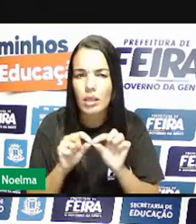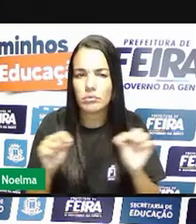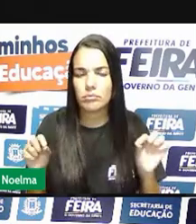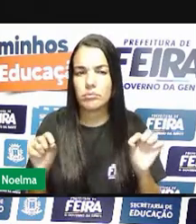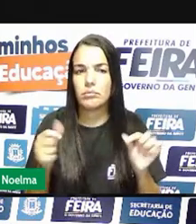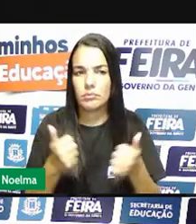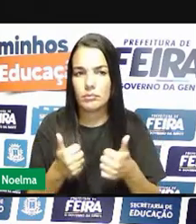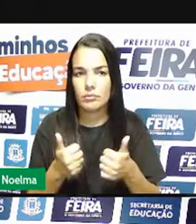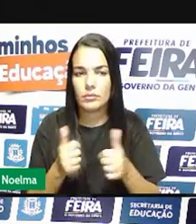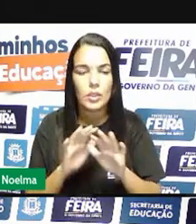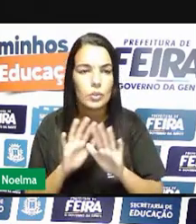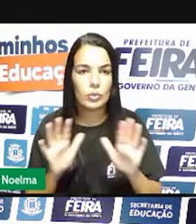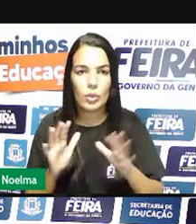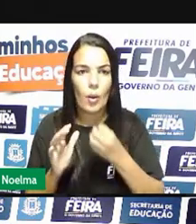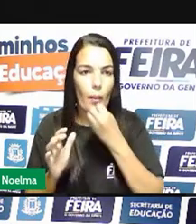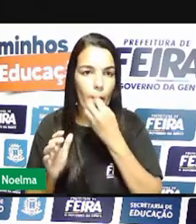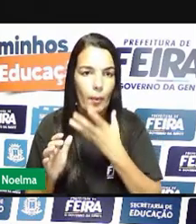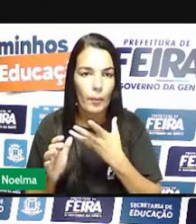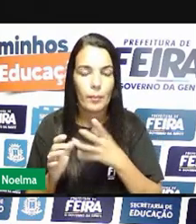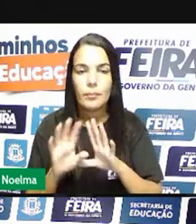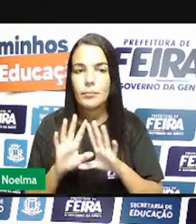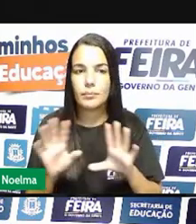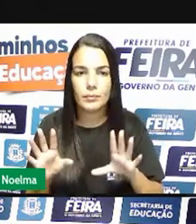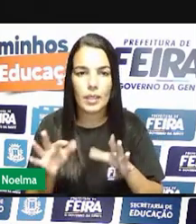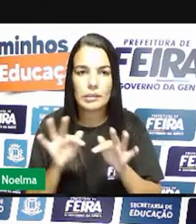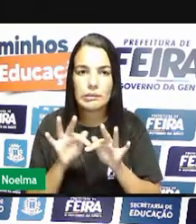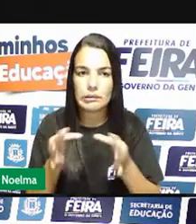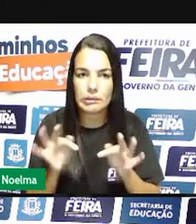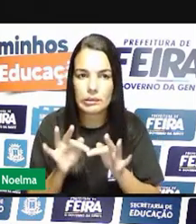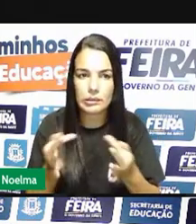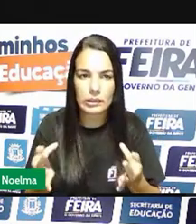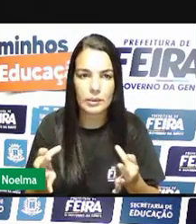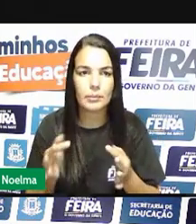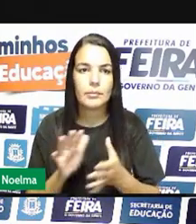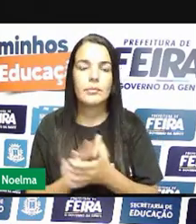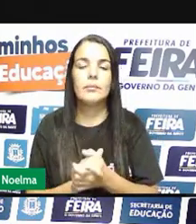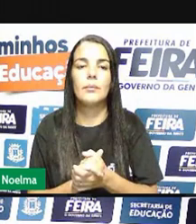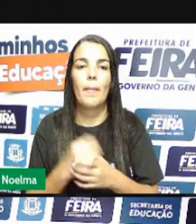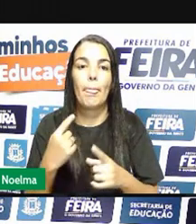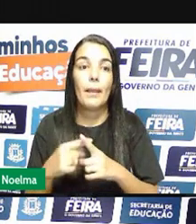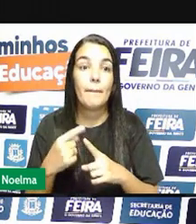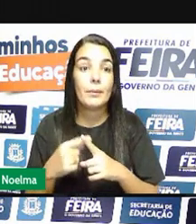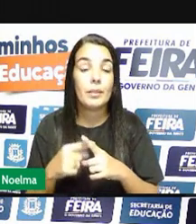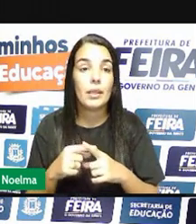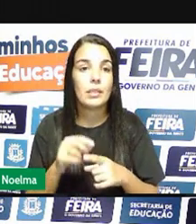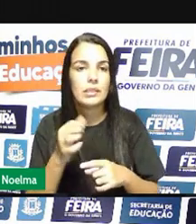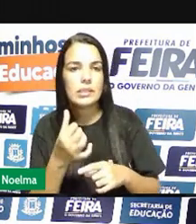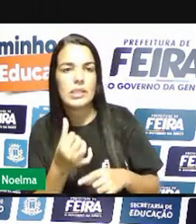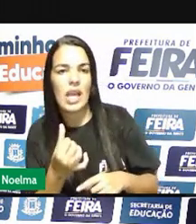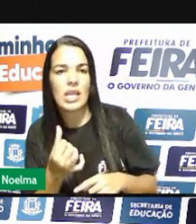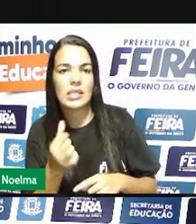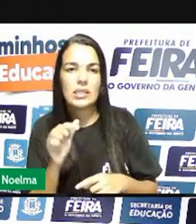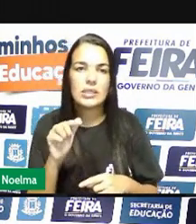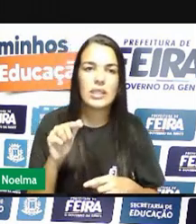de linhas dos parágrafos de desenvolvimento, porque os parágrafos de desenvolvimento vai ter entre 6 e 7 linhas, né? Então, que a conclusão